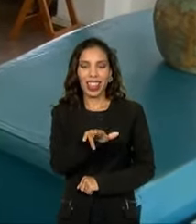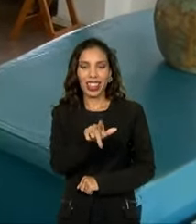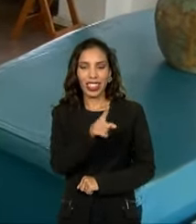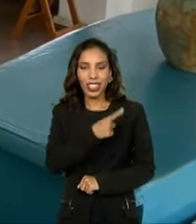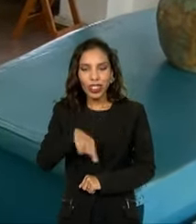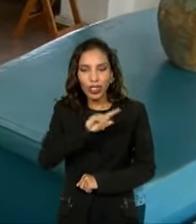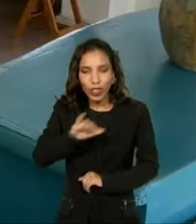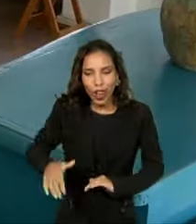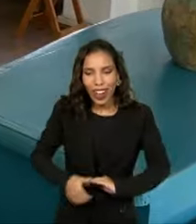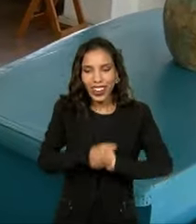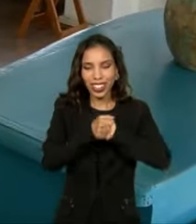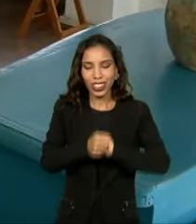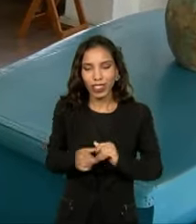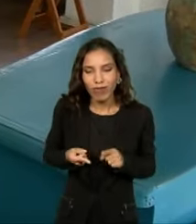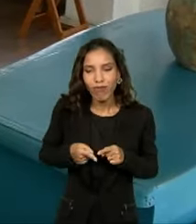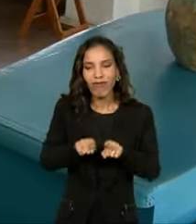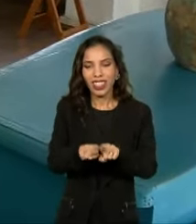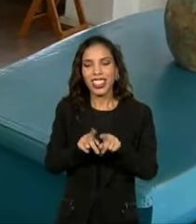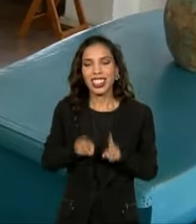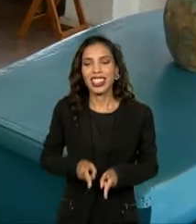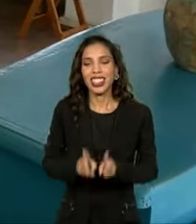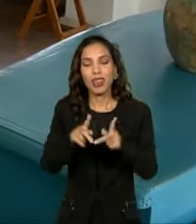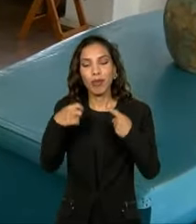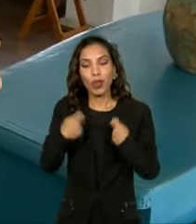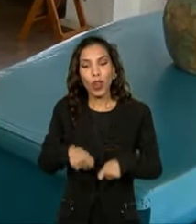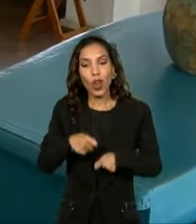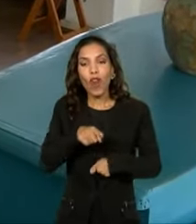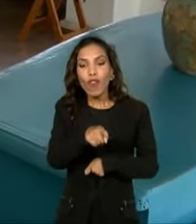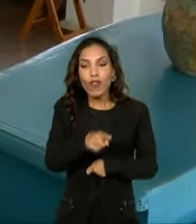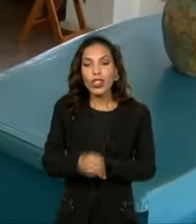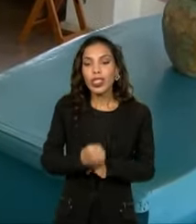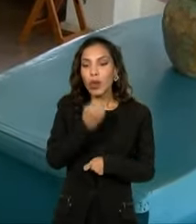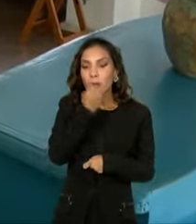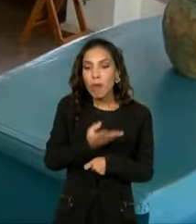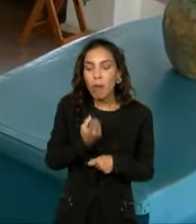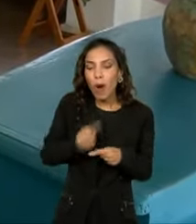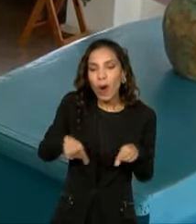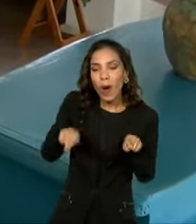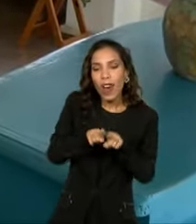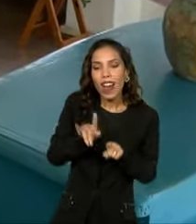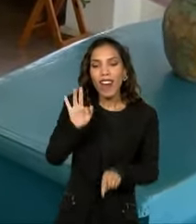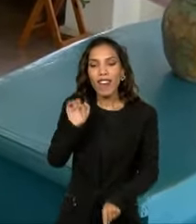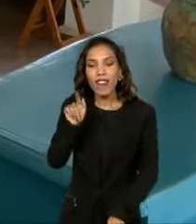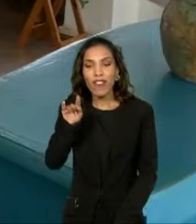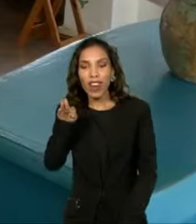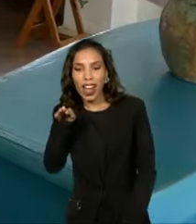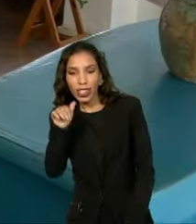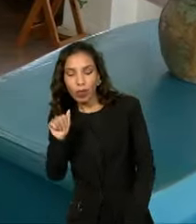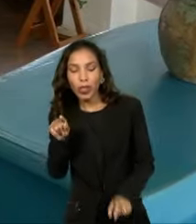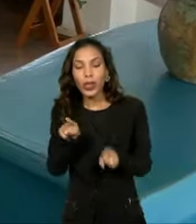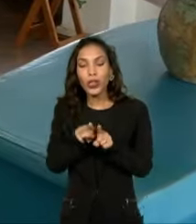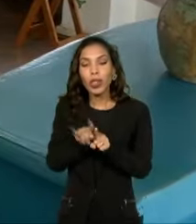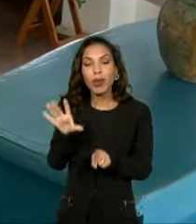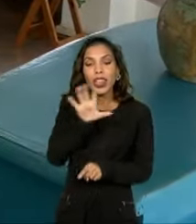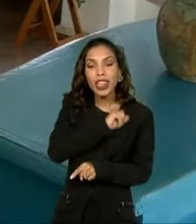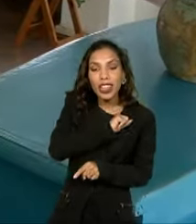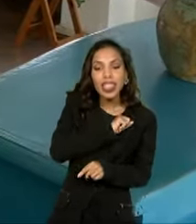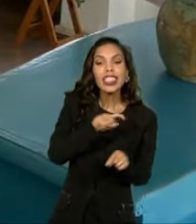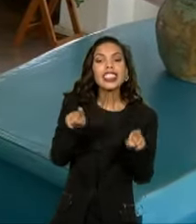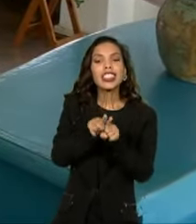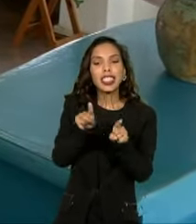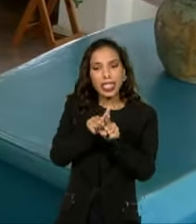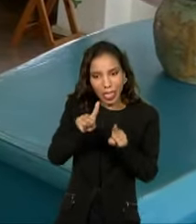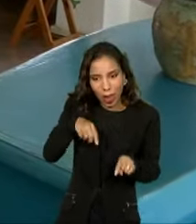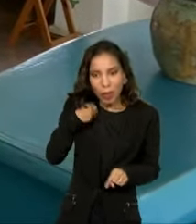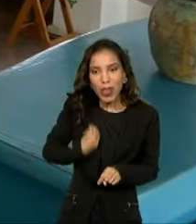na mão do outro sempre que precisa, né? E você tá aí super bem acompanhado da Fátima, que eu também adoro e que também faz